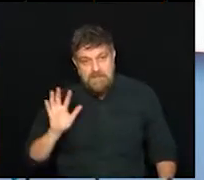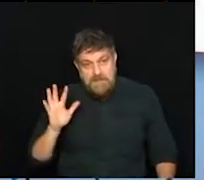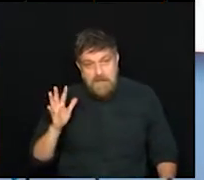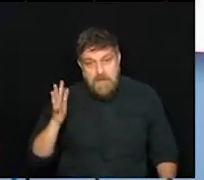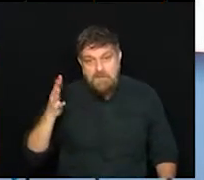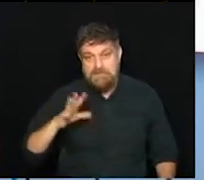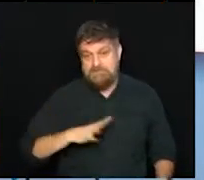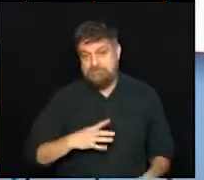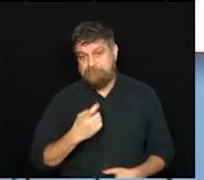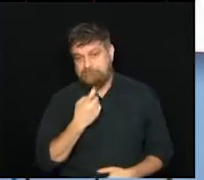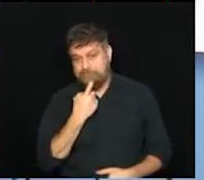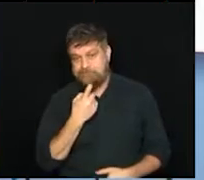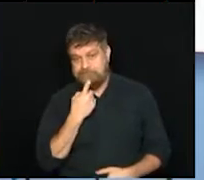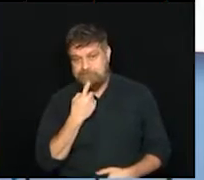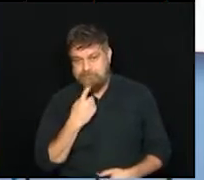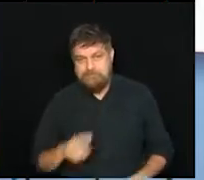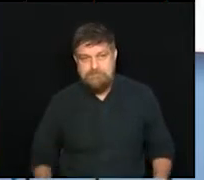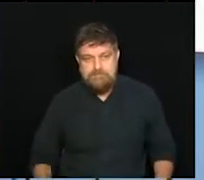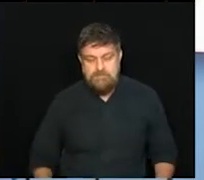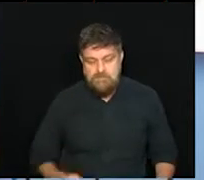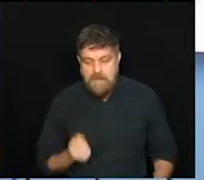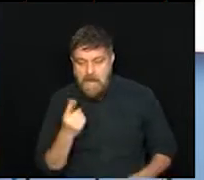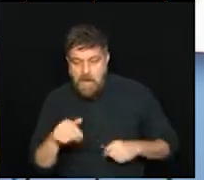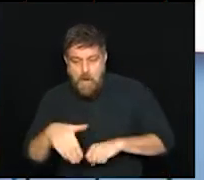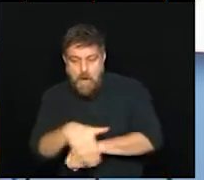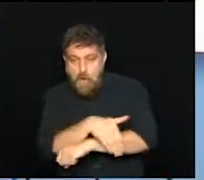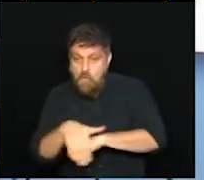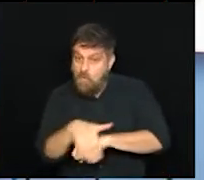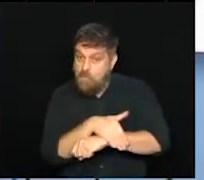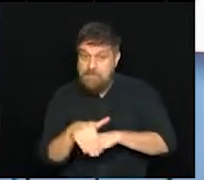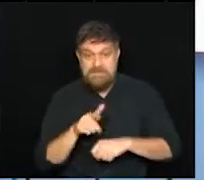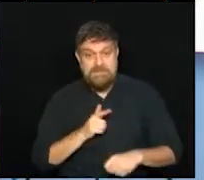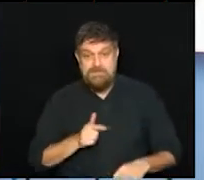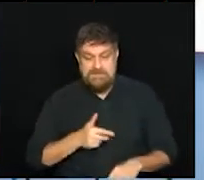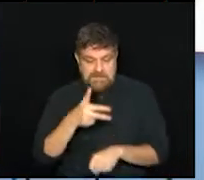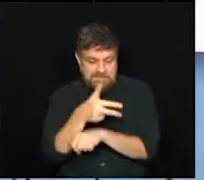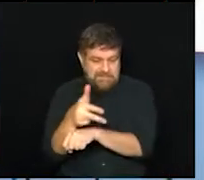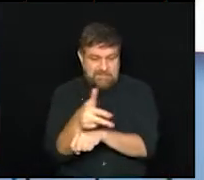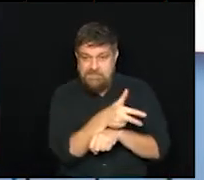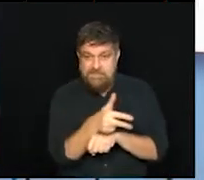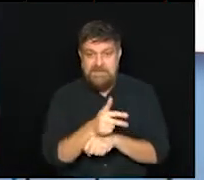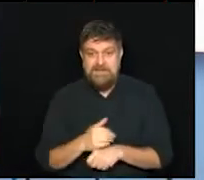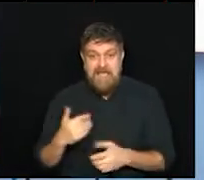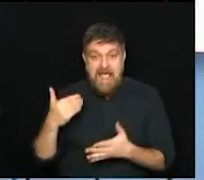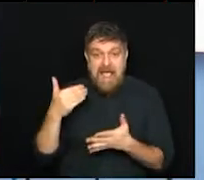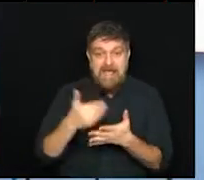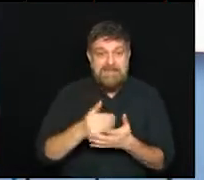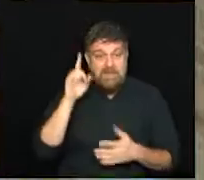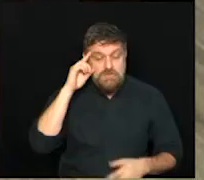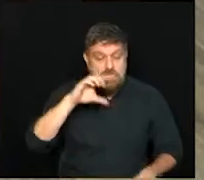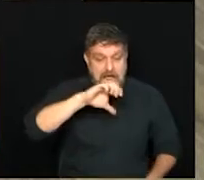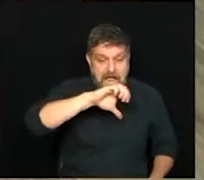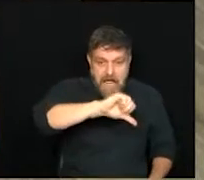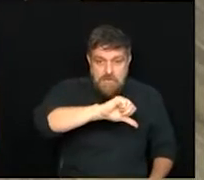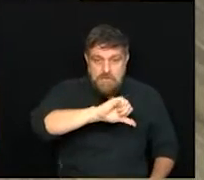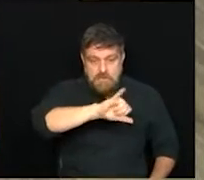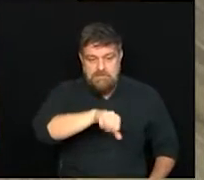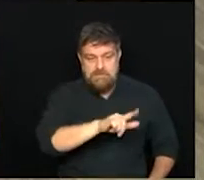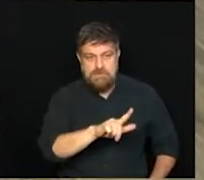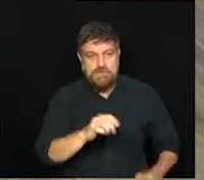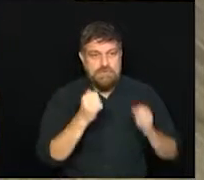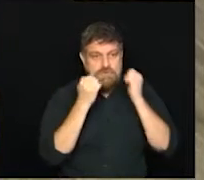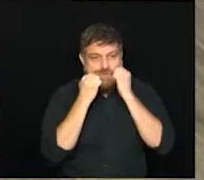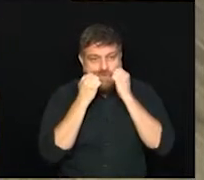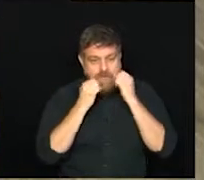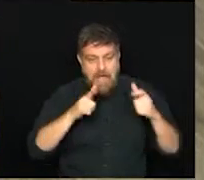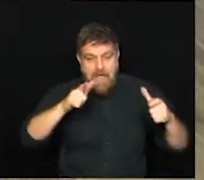acontece aqui na cidade de Campinas. Começou esta madrugada e vai até a madrugada do dia 9. Então, local de